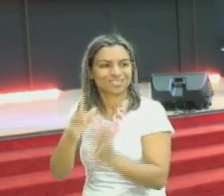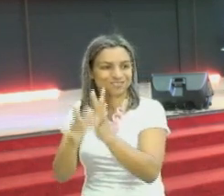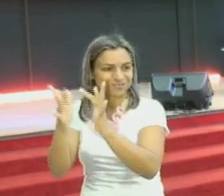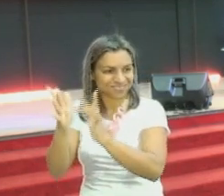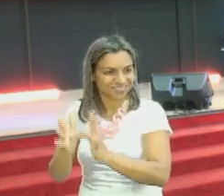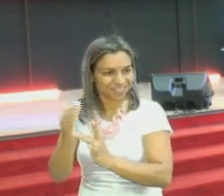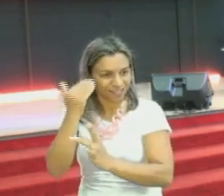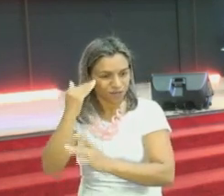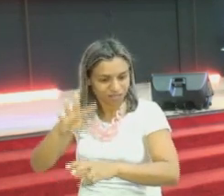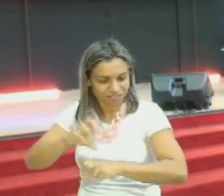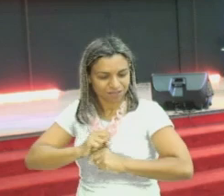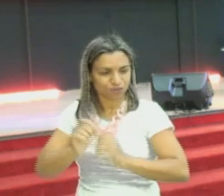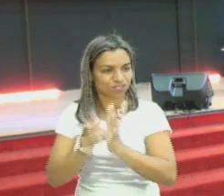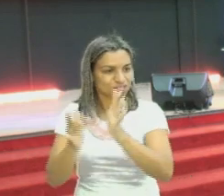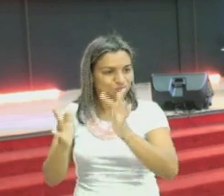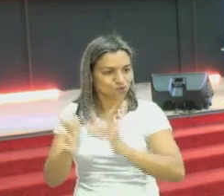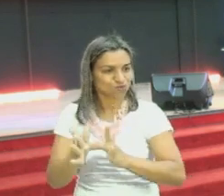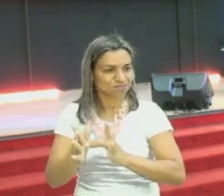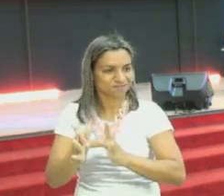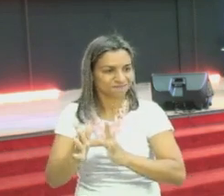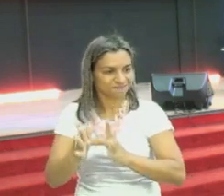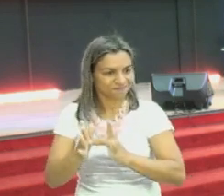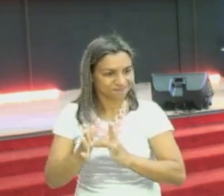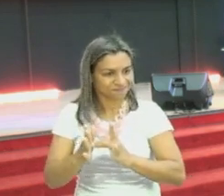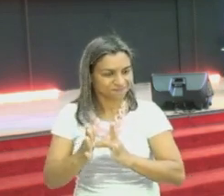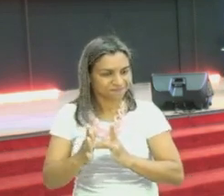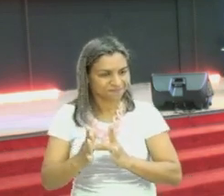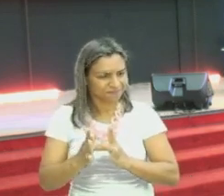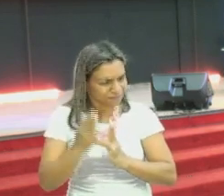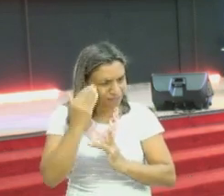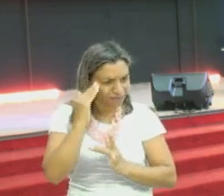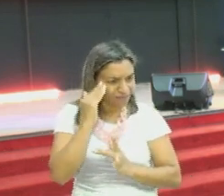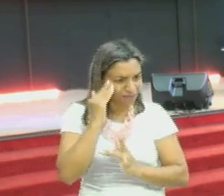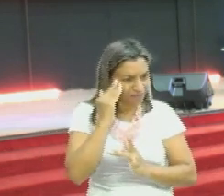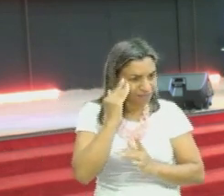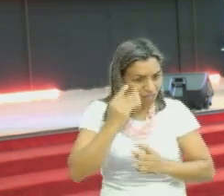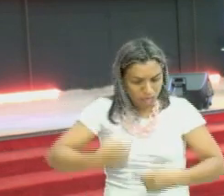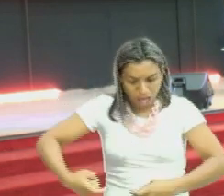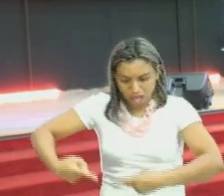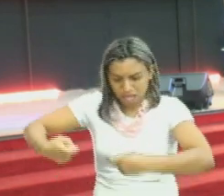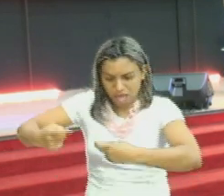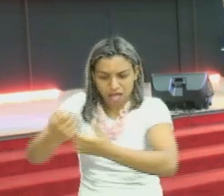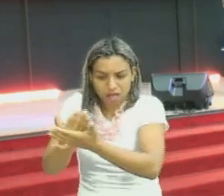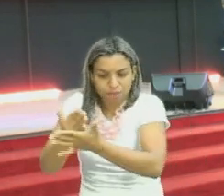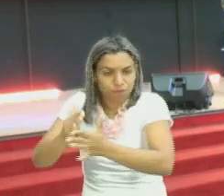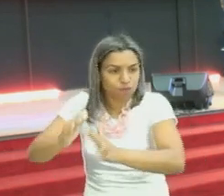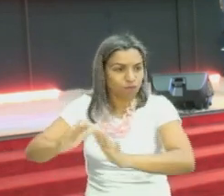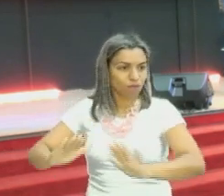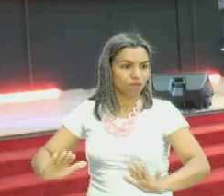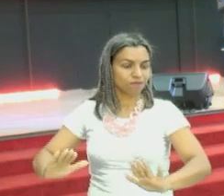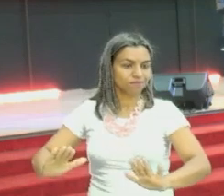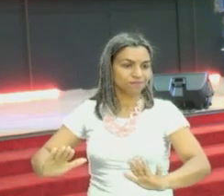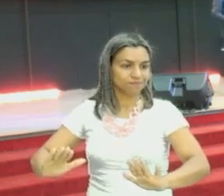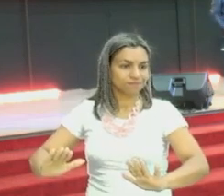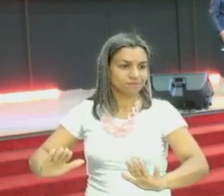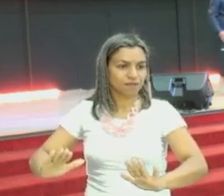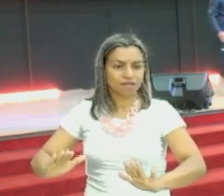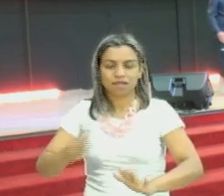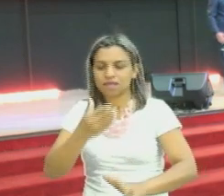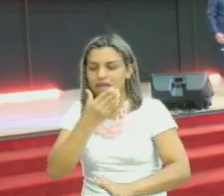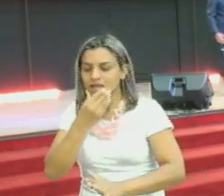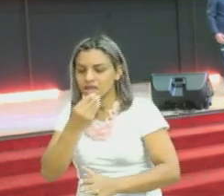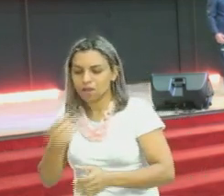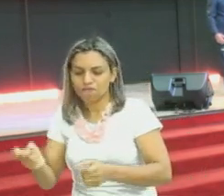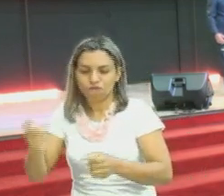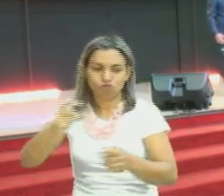e aceitou Jesus como seu Salvador. A guerra terminou, Jack DeShazer voltou aos